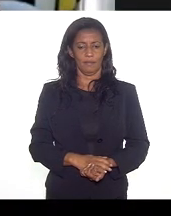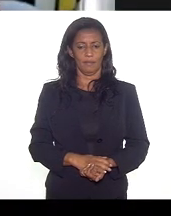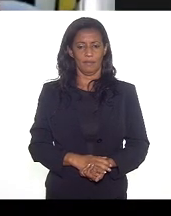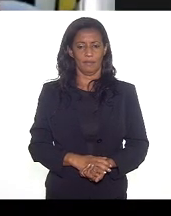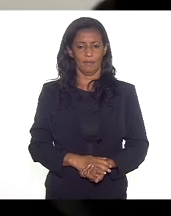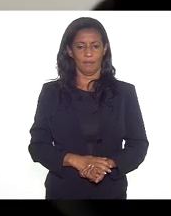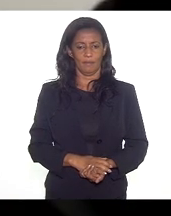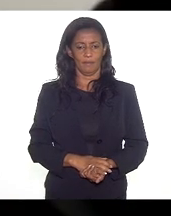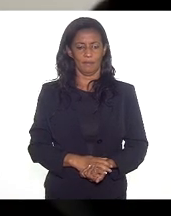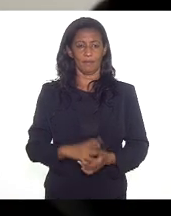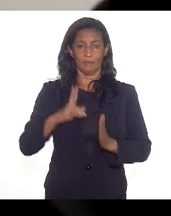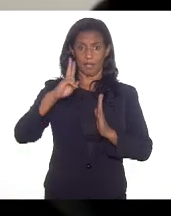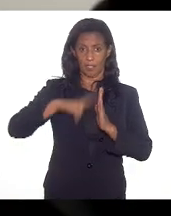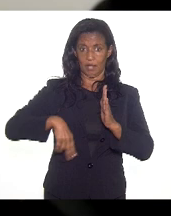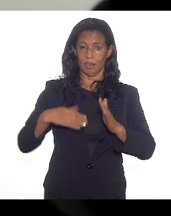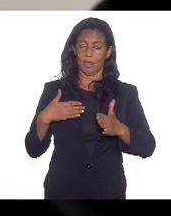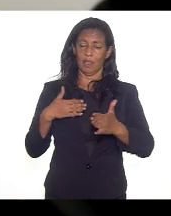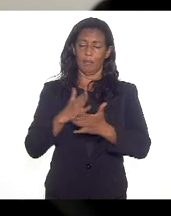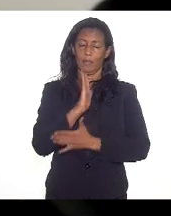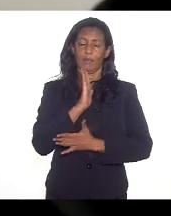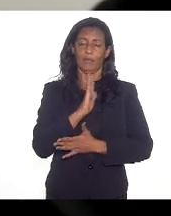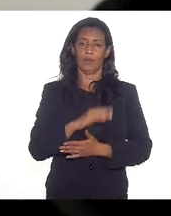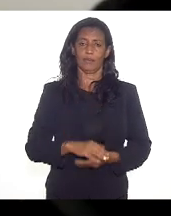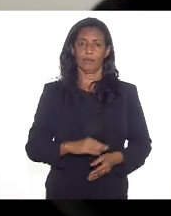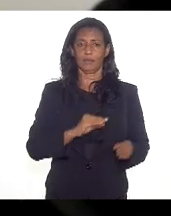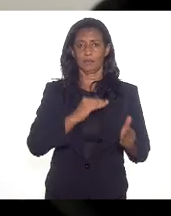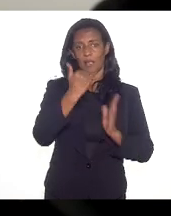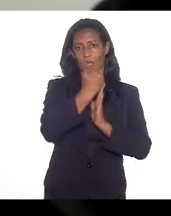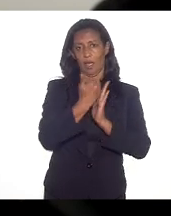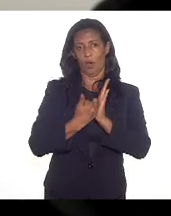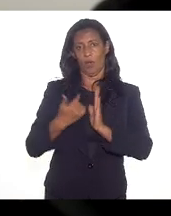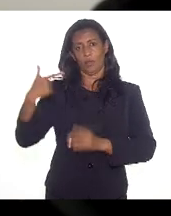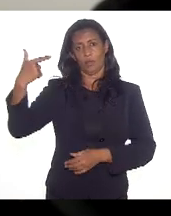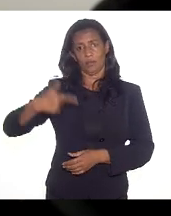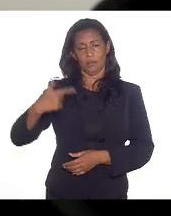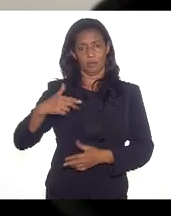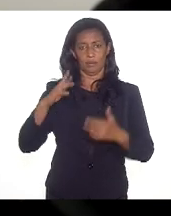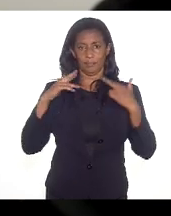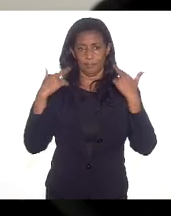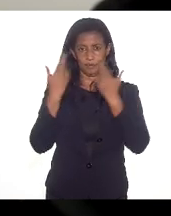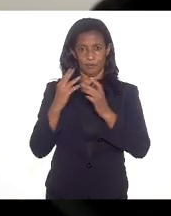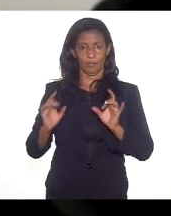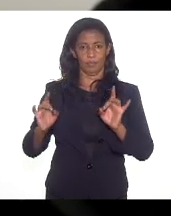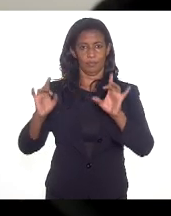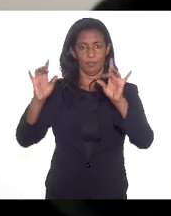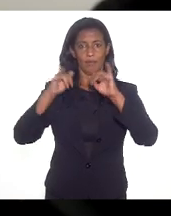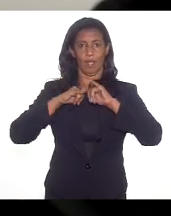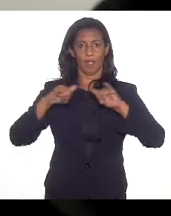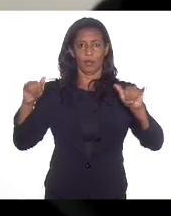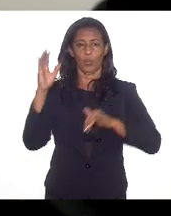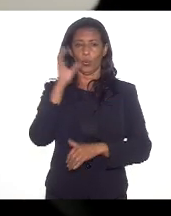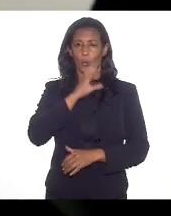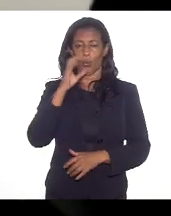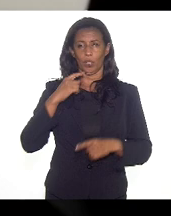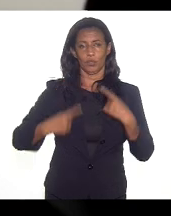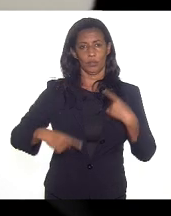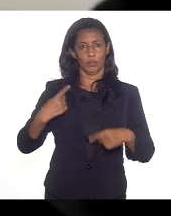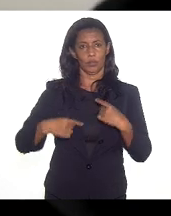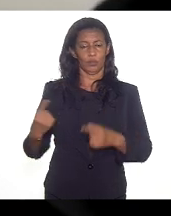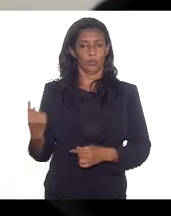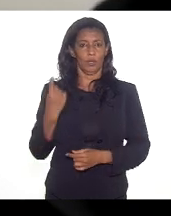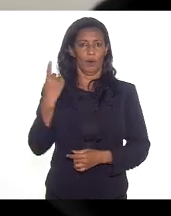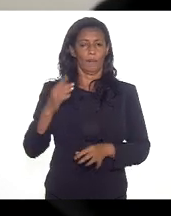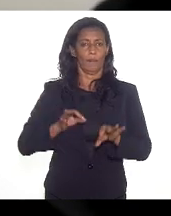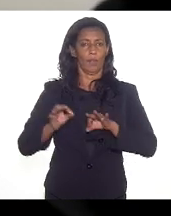Lida e aprovada a ata, passa-se a ordem da segunda sessão extraordinária. Anuncio, em regime de urgência e discussão única, projeto de